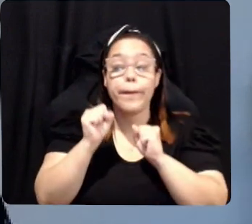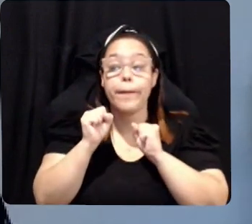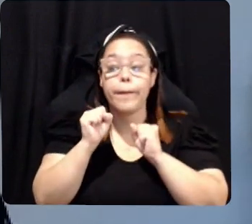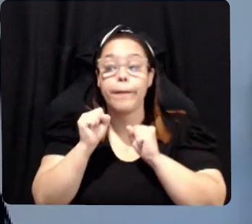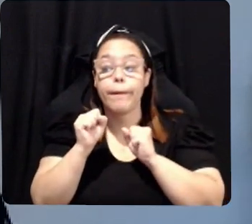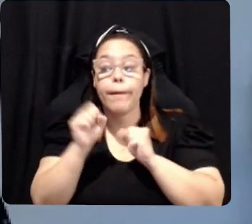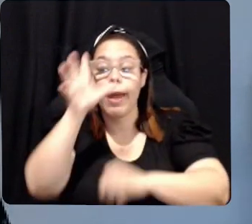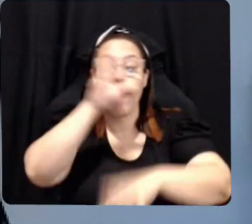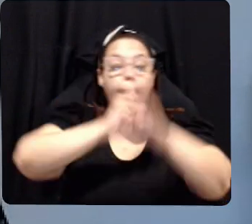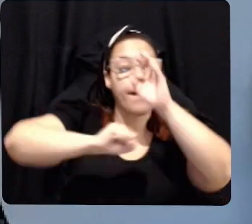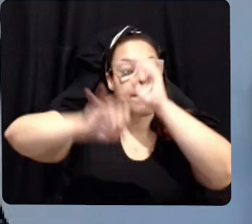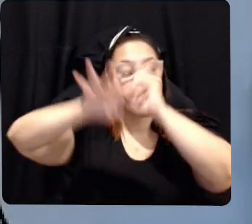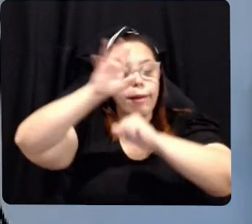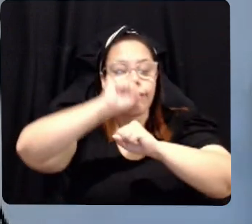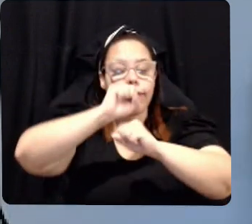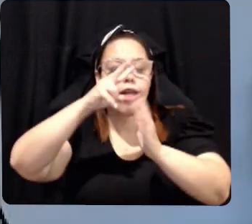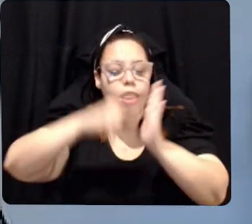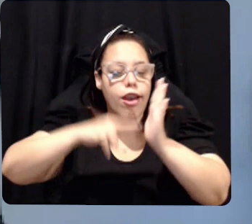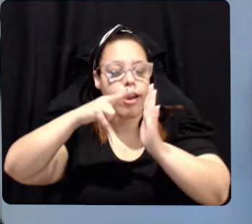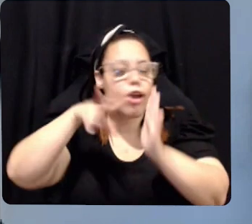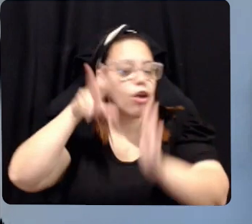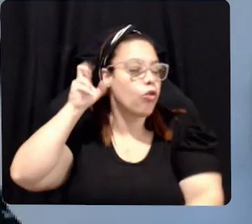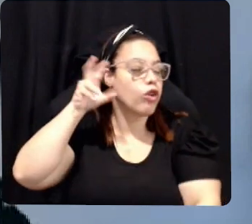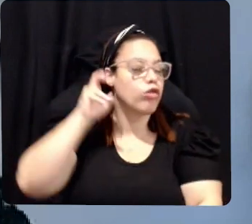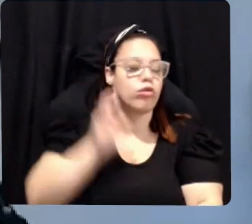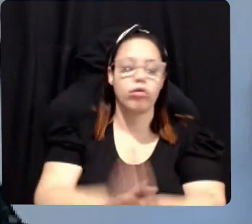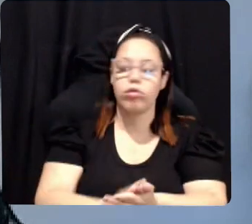auditiva para que ela possa aprender.